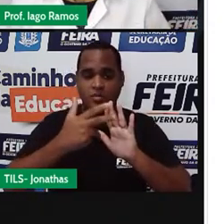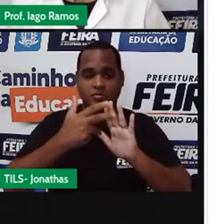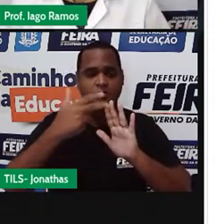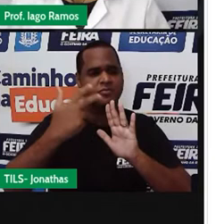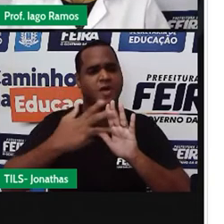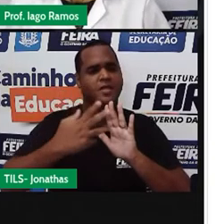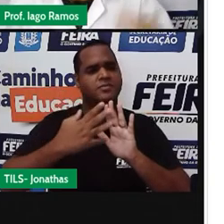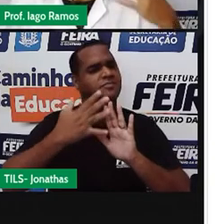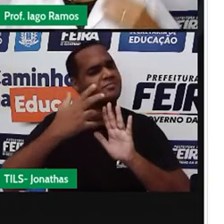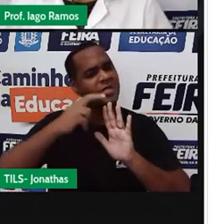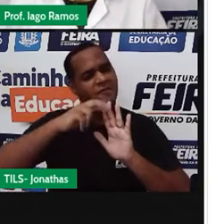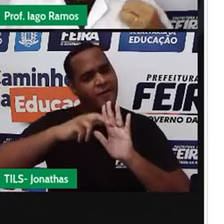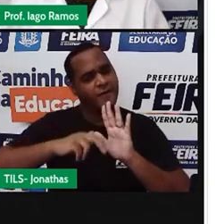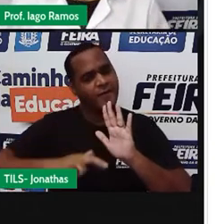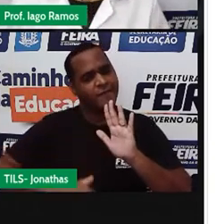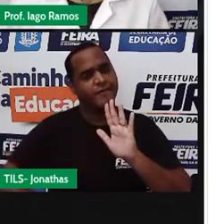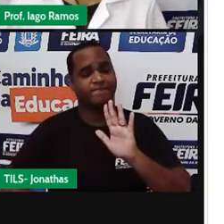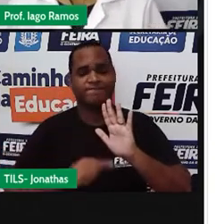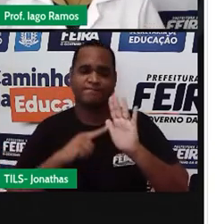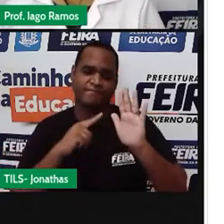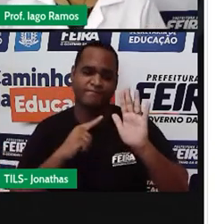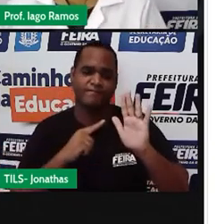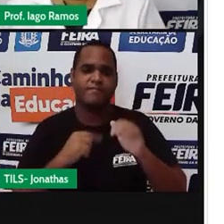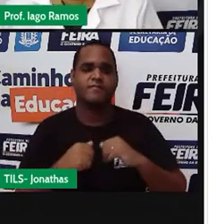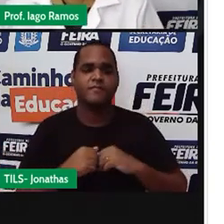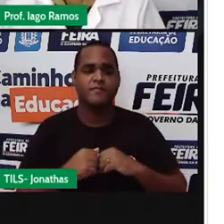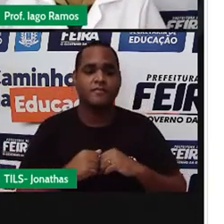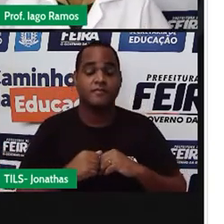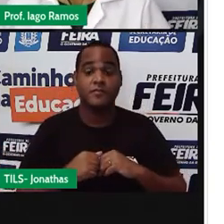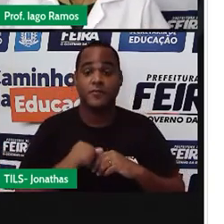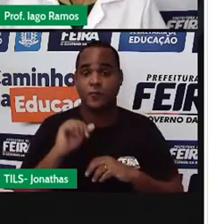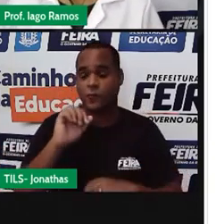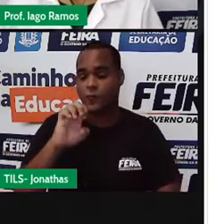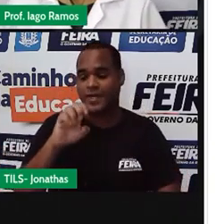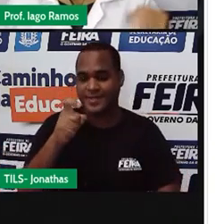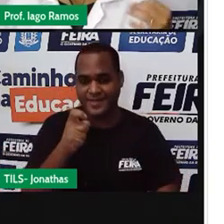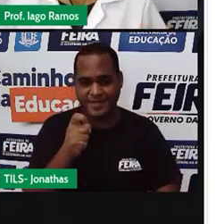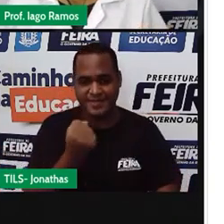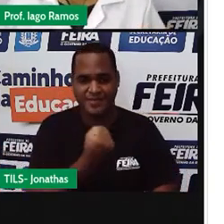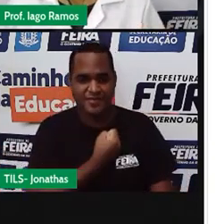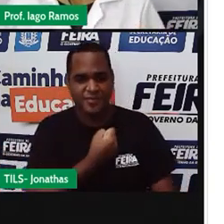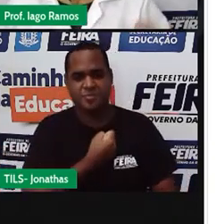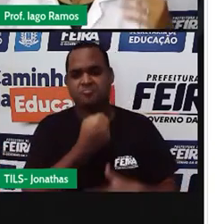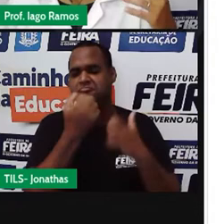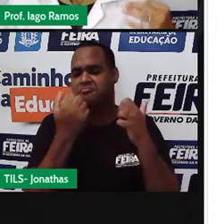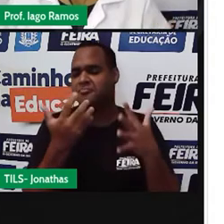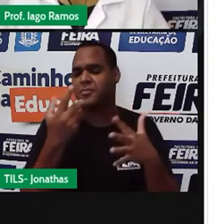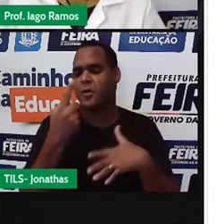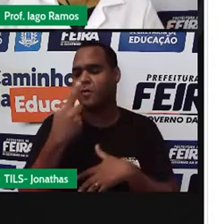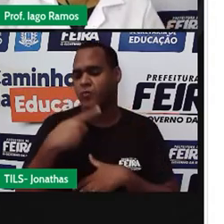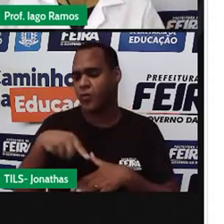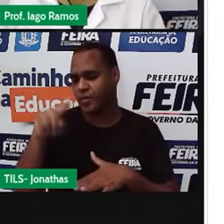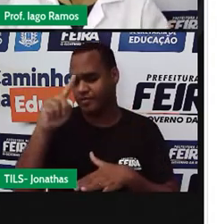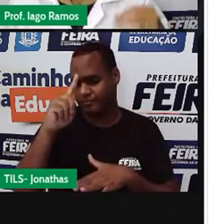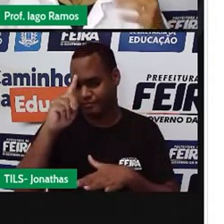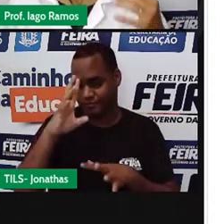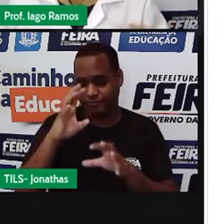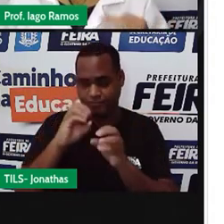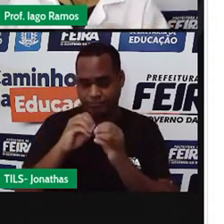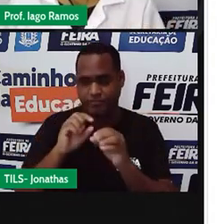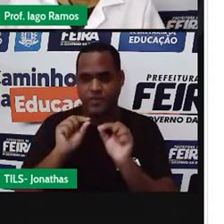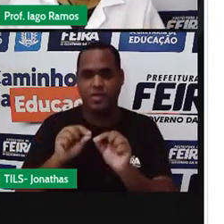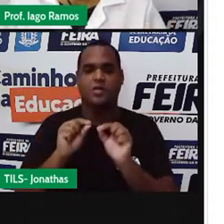de um terceiro passo então para resolver uma expressão numérica é como seguir uma receita